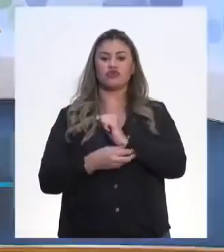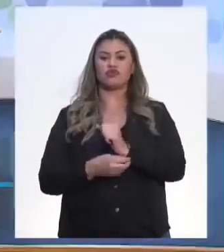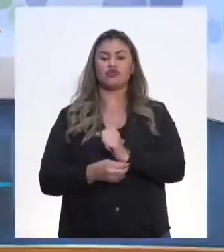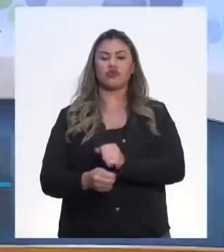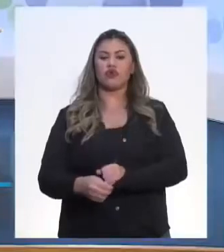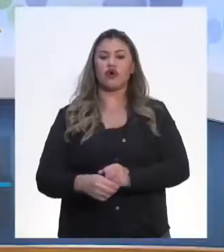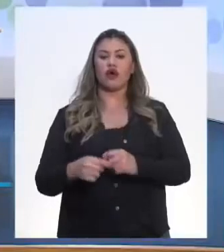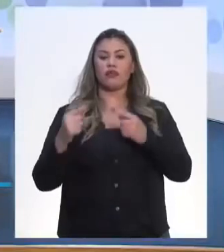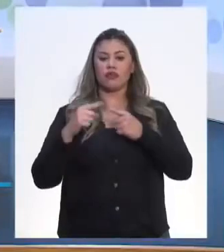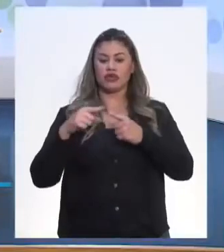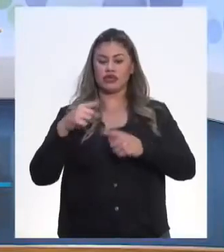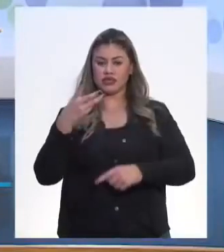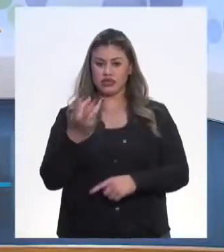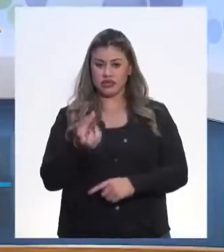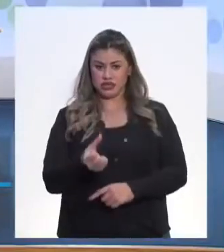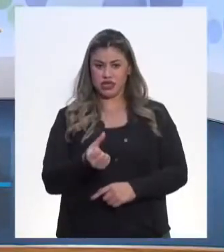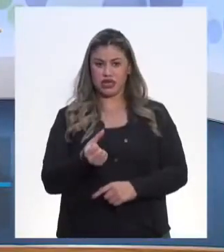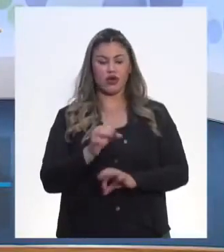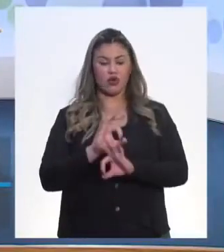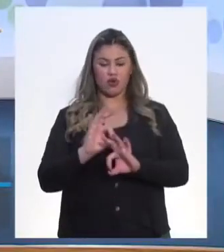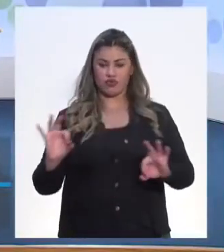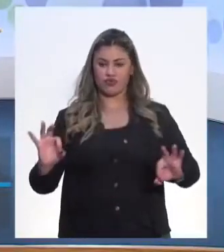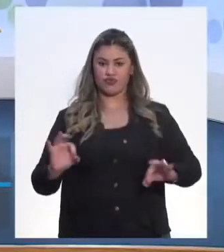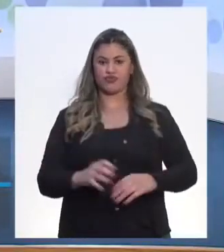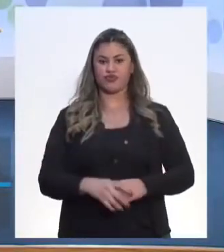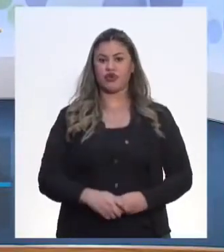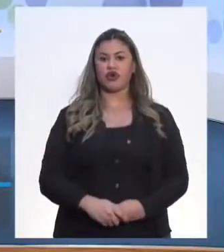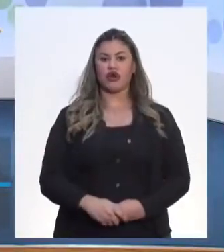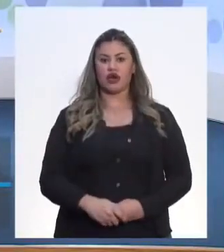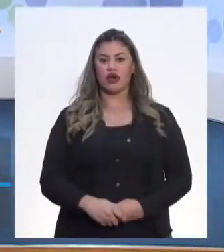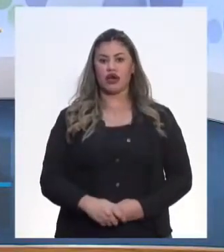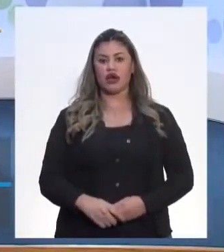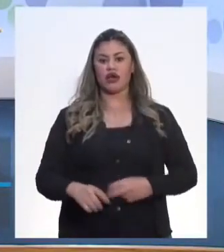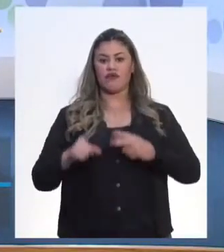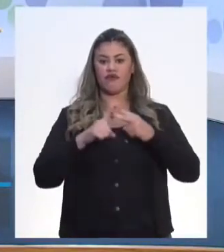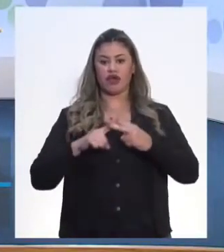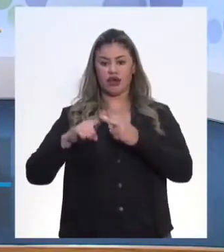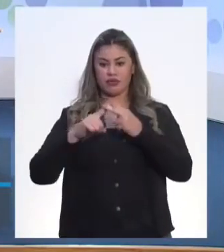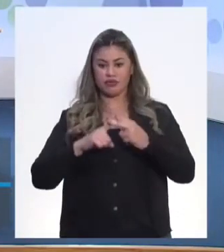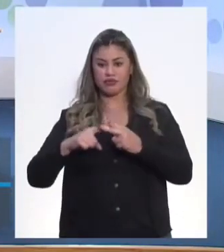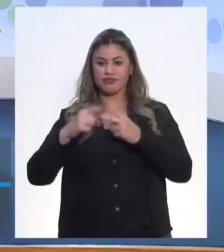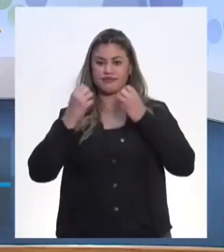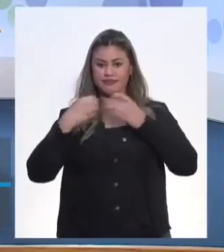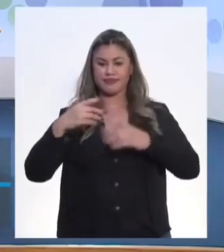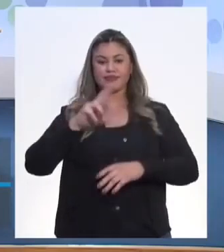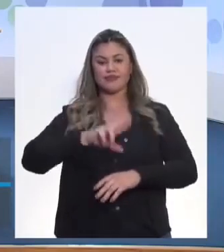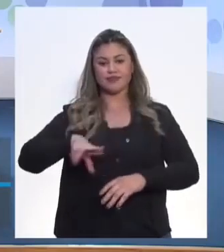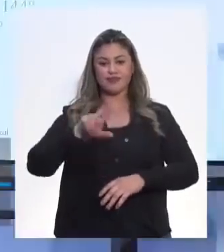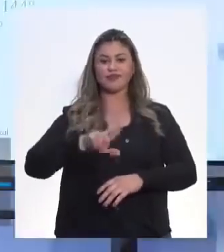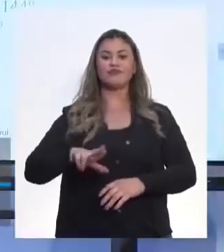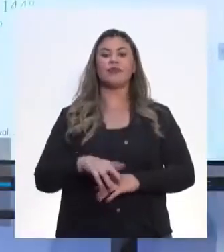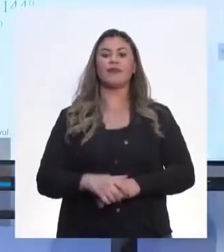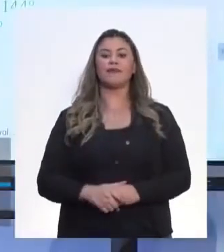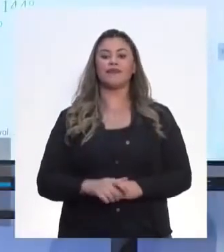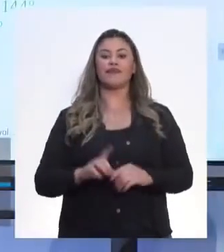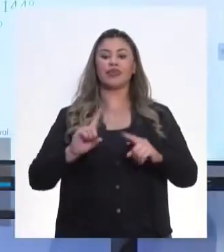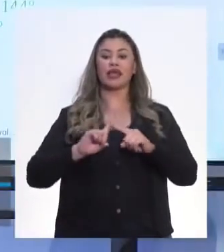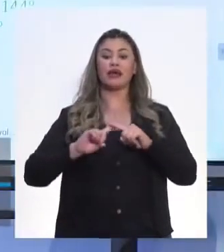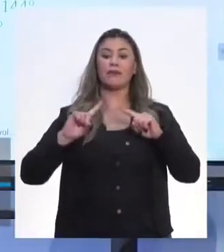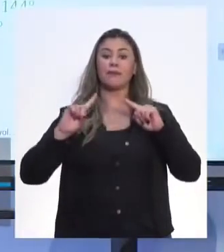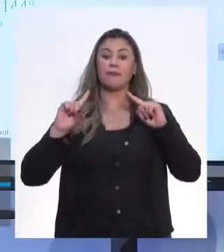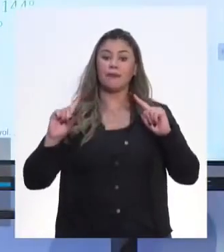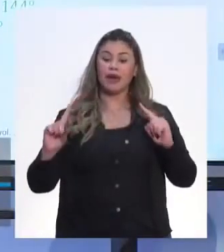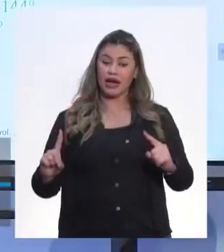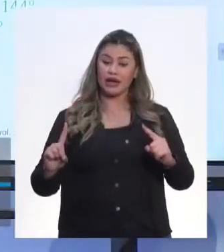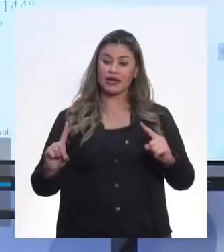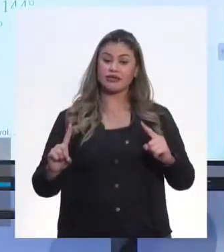do 36, beleza, né? Sim. É uma ferramenta muito útil aí para vocês. Mas, para definição aí,